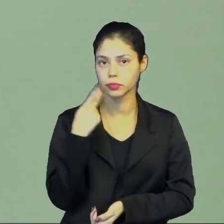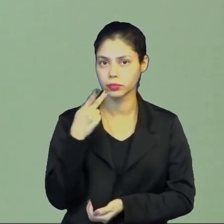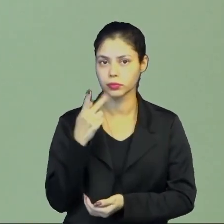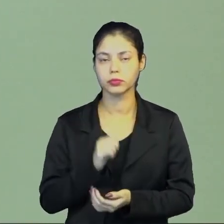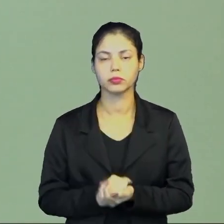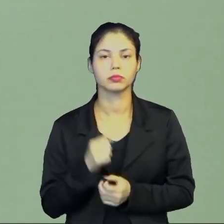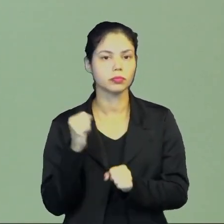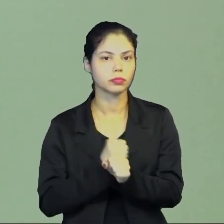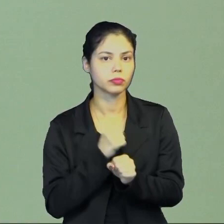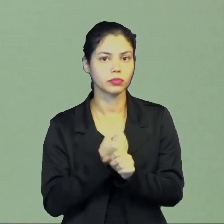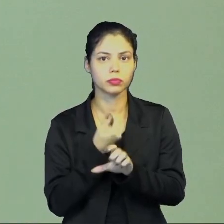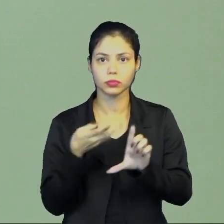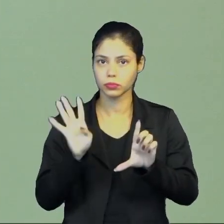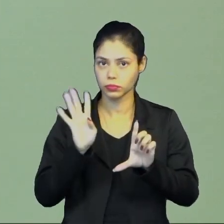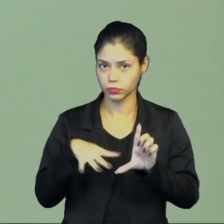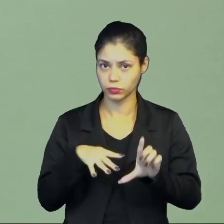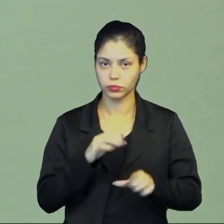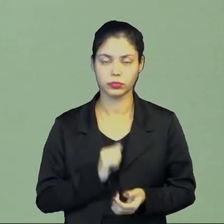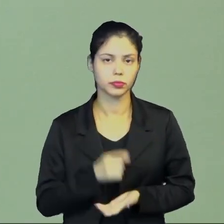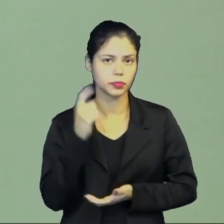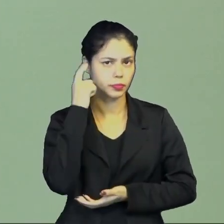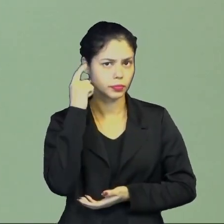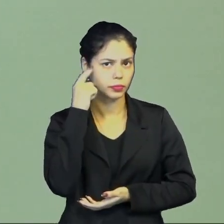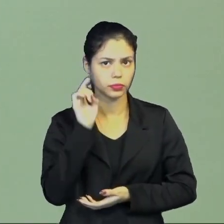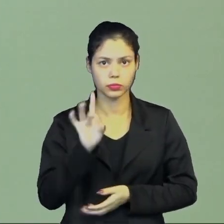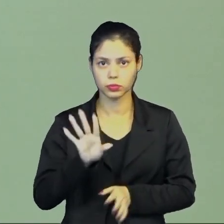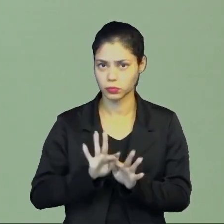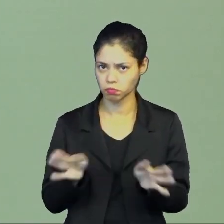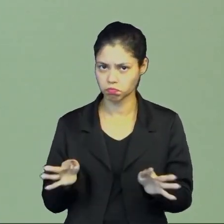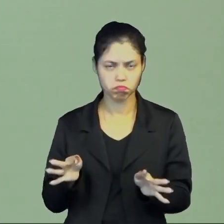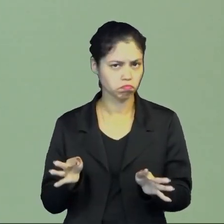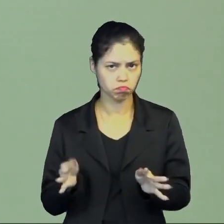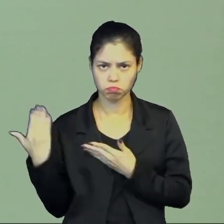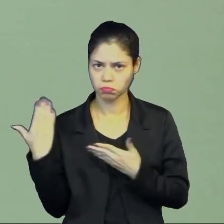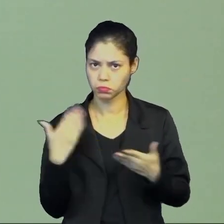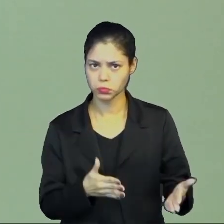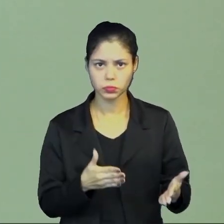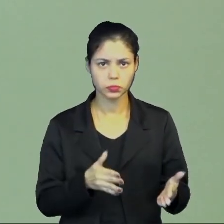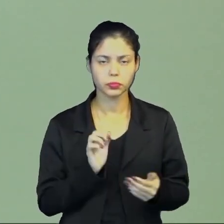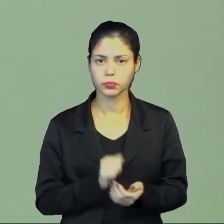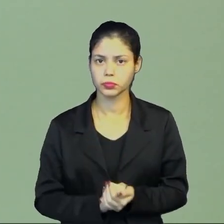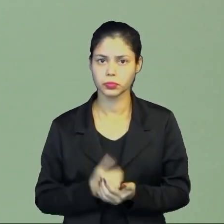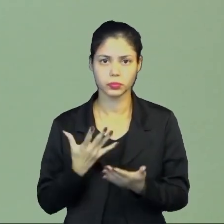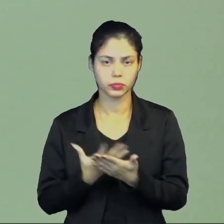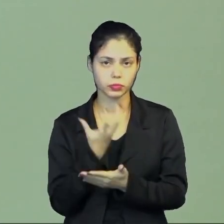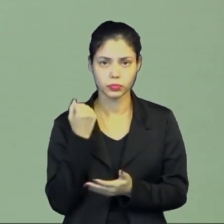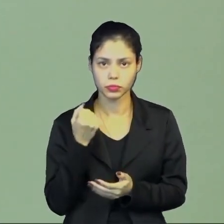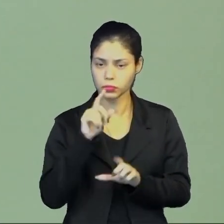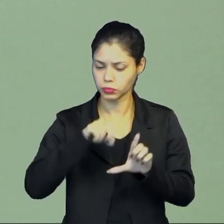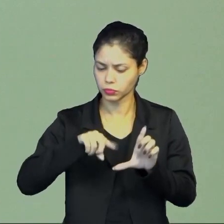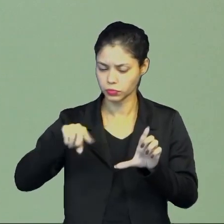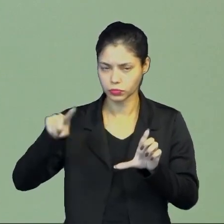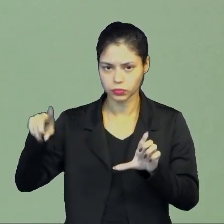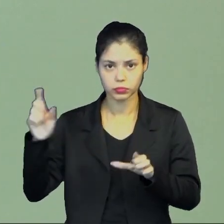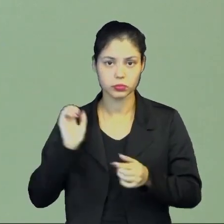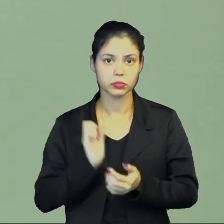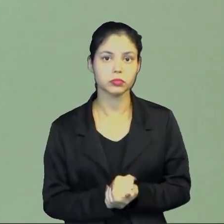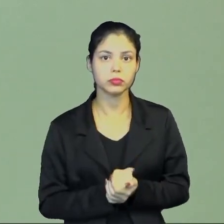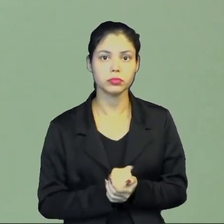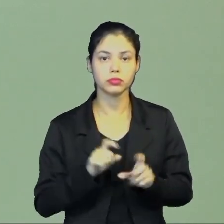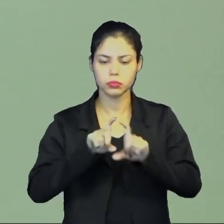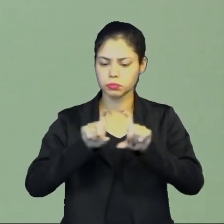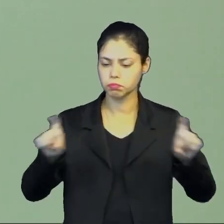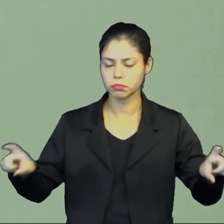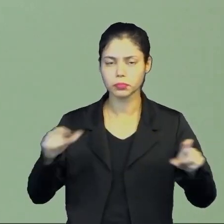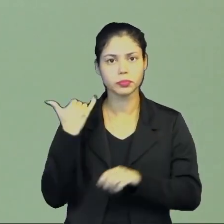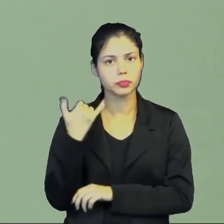construção de tabelas, a gente pensa que é só simplesmente chegar e pegar um gráfico, pegar uma régua,